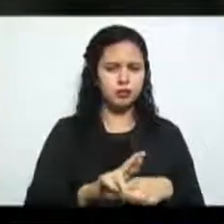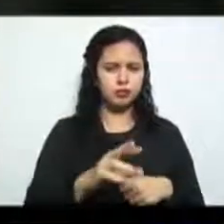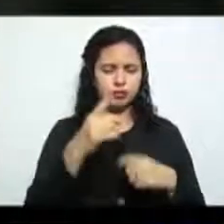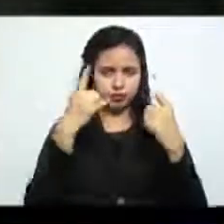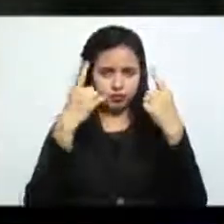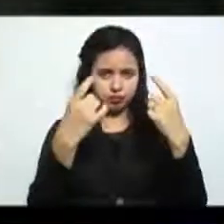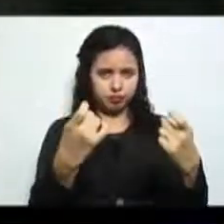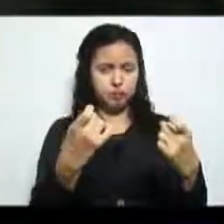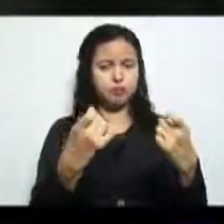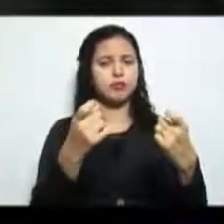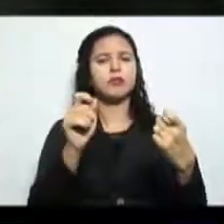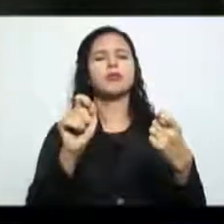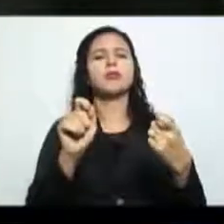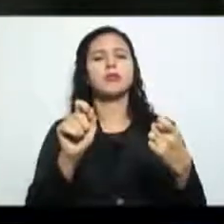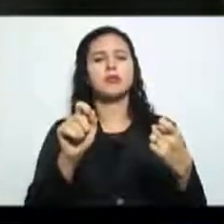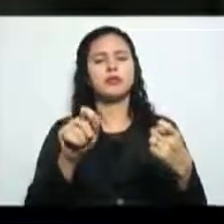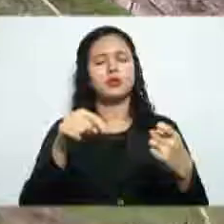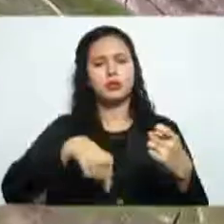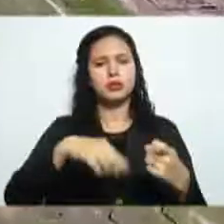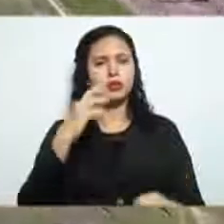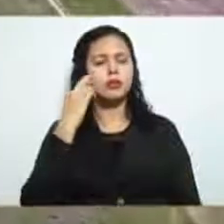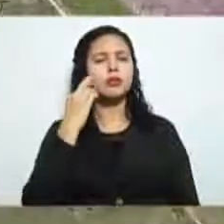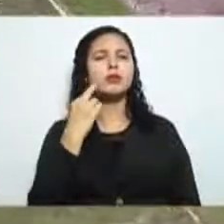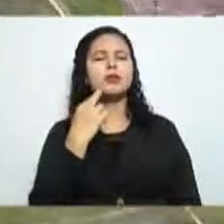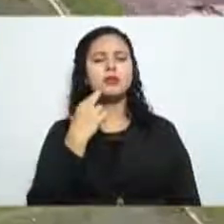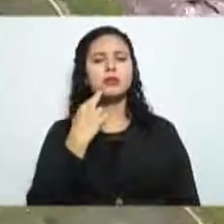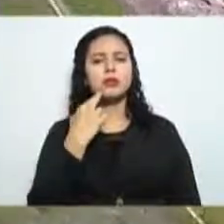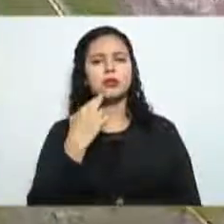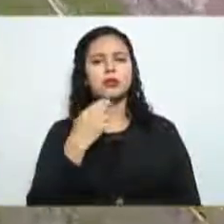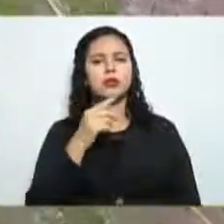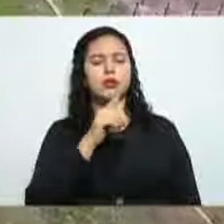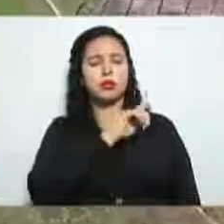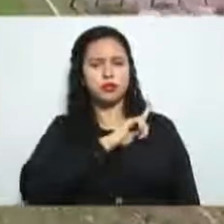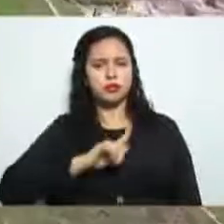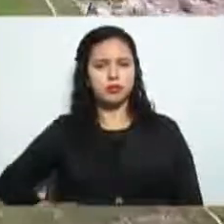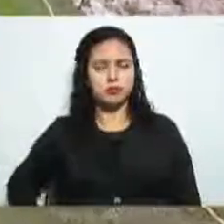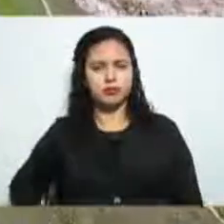vez por todas os conflitos agrários no estado de Rondônia? Então o que o governo tem que ter?